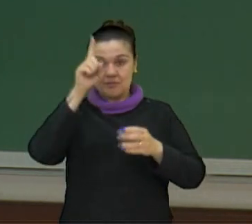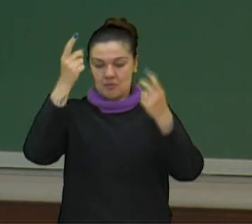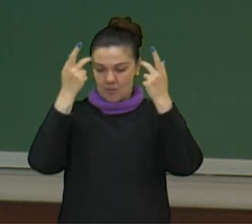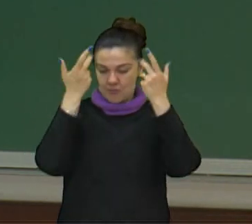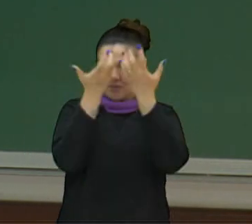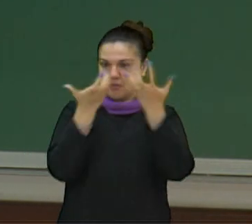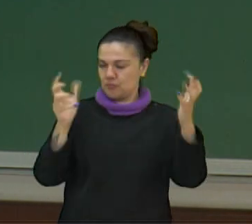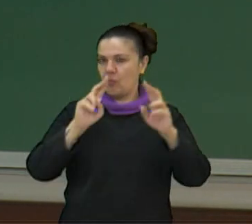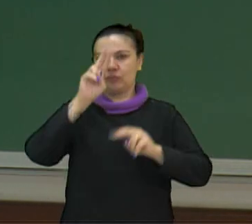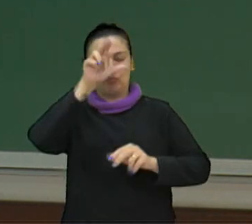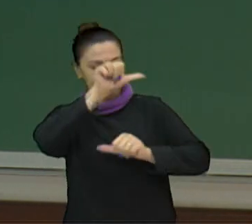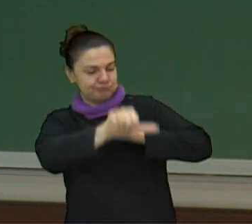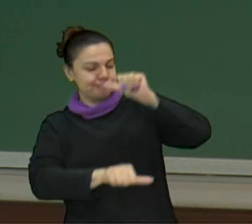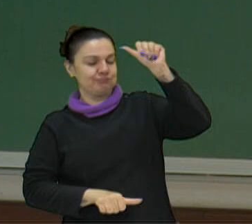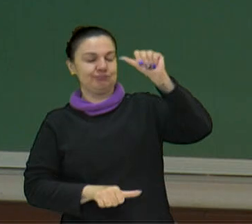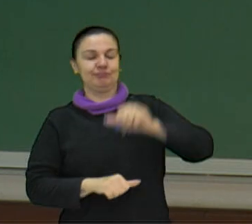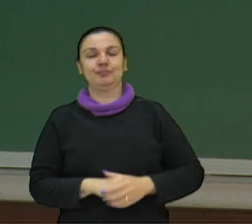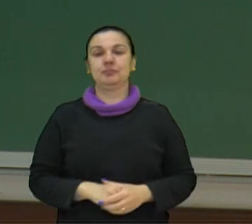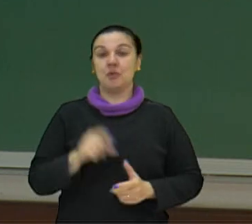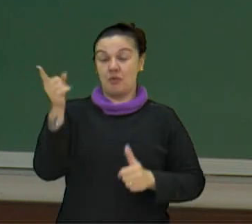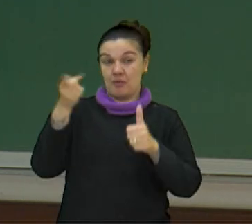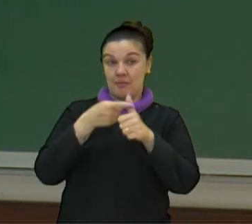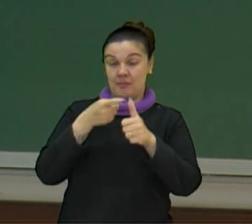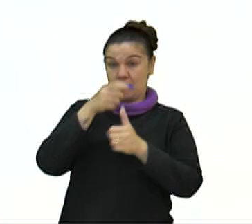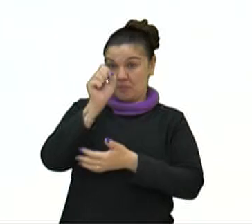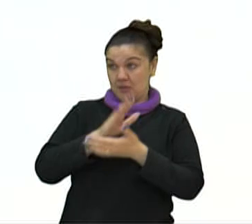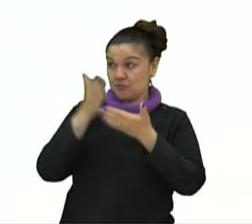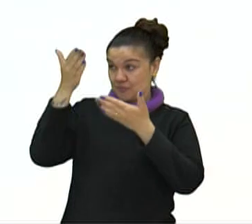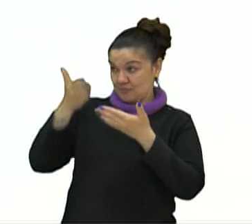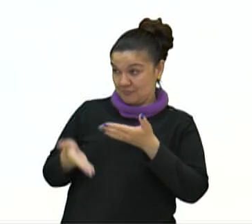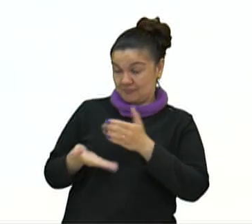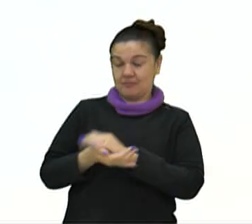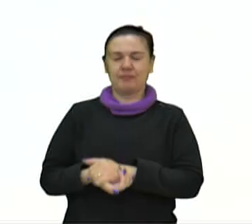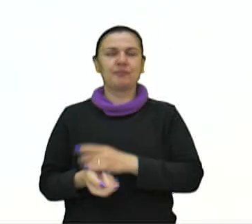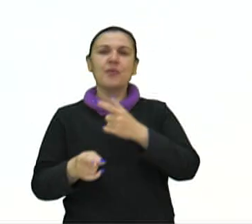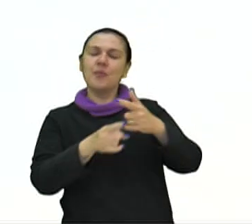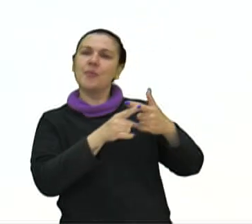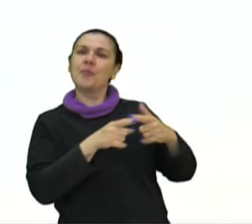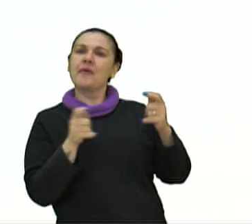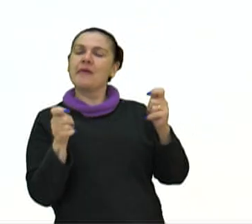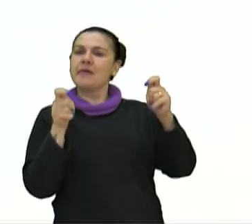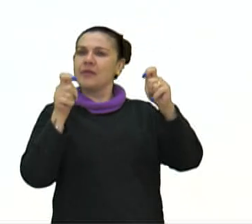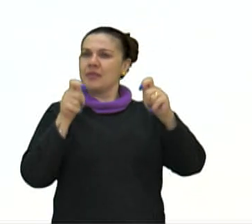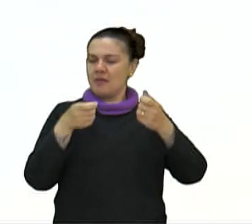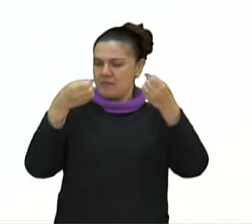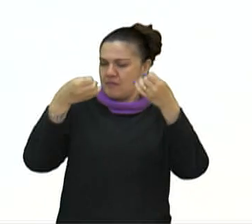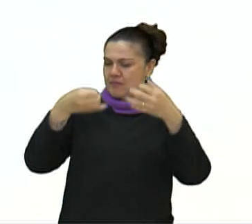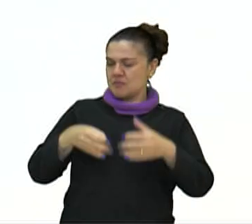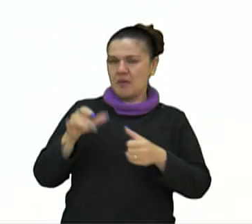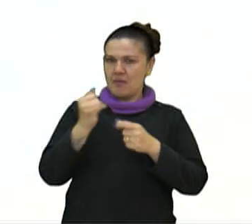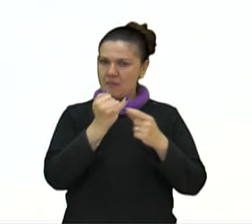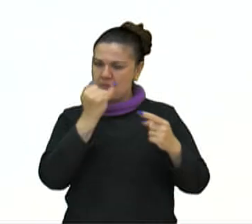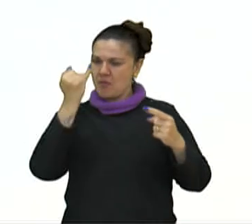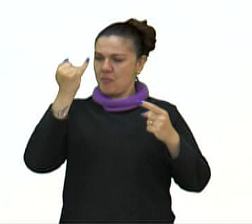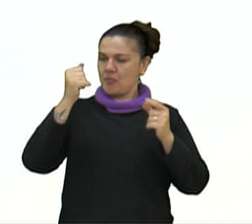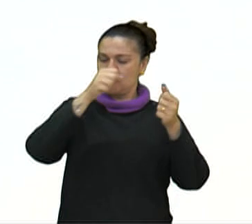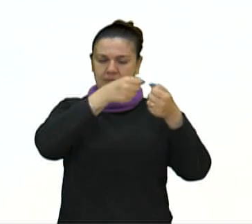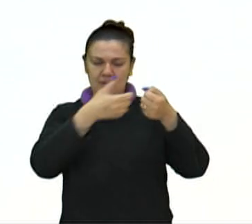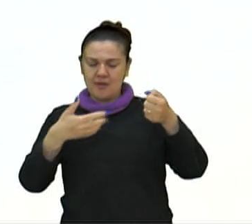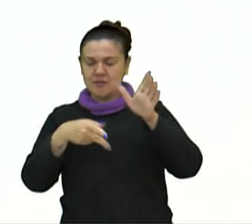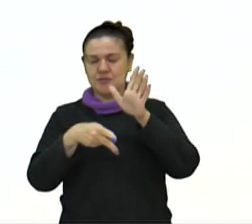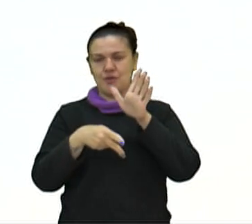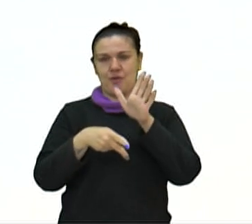temos aqui já um primeiro exercício. Por que podemos dizer que uma importante característica do pensamento